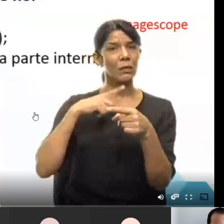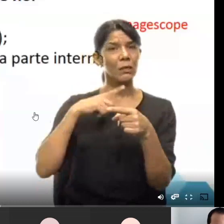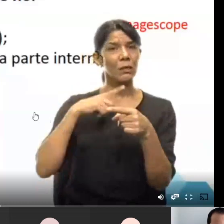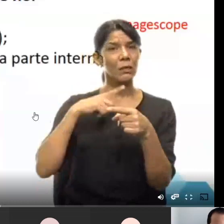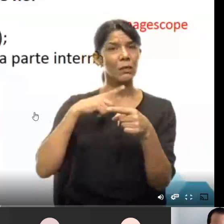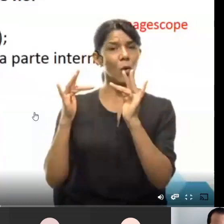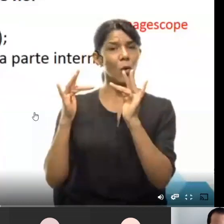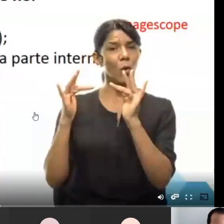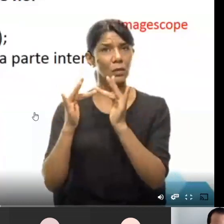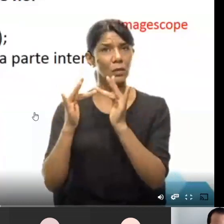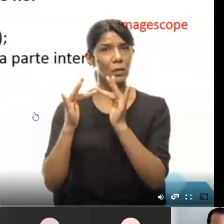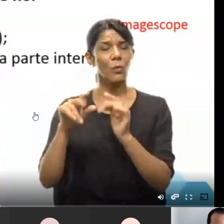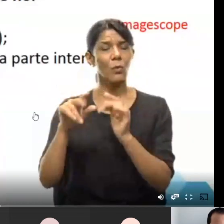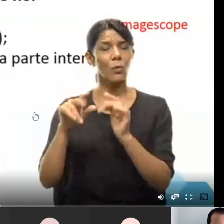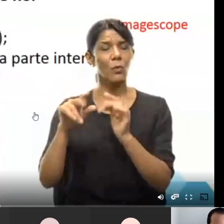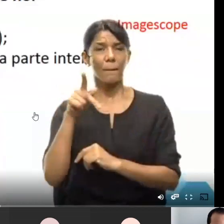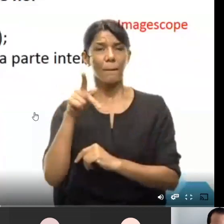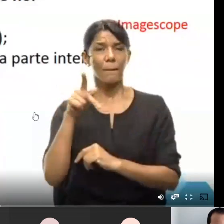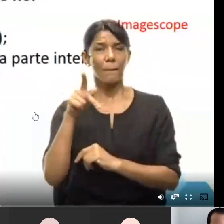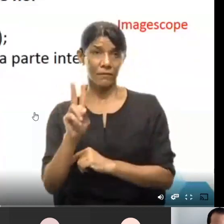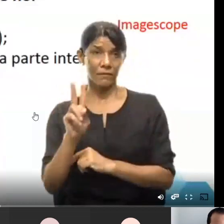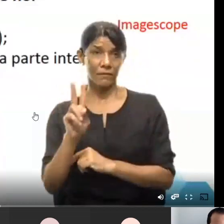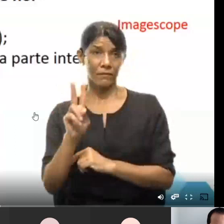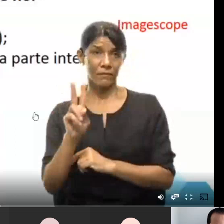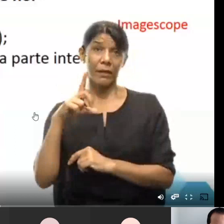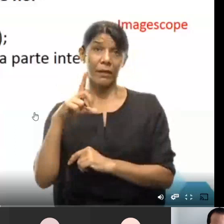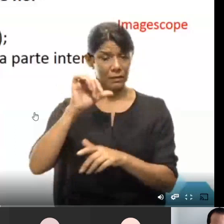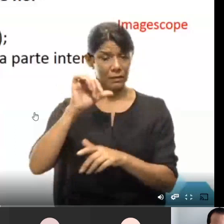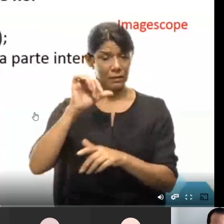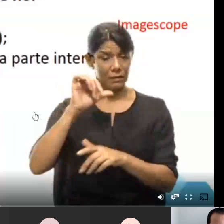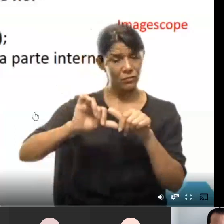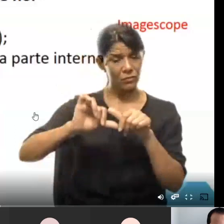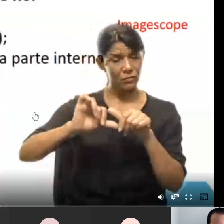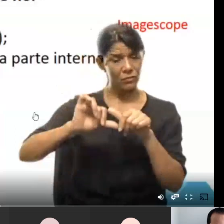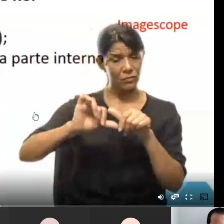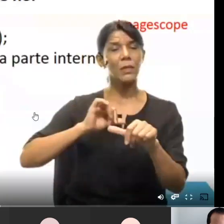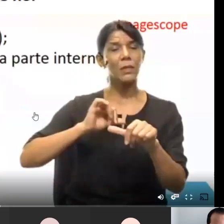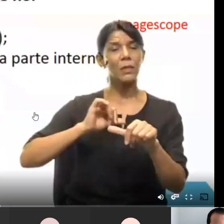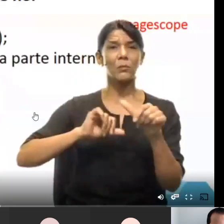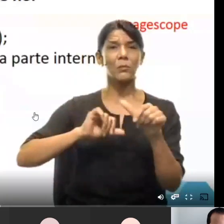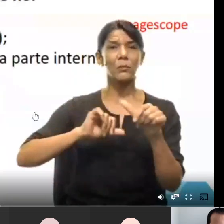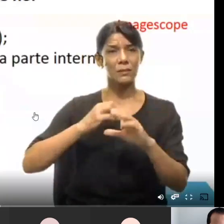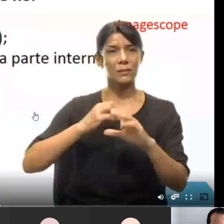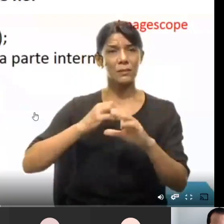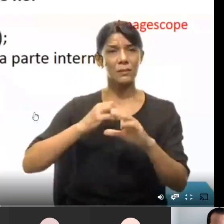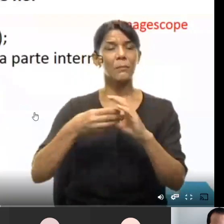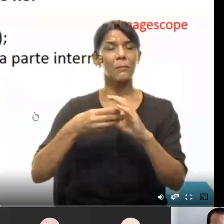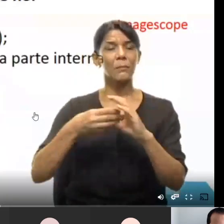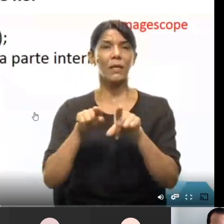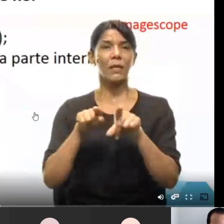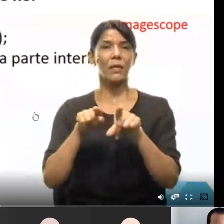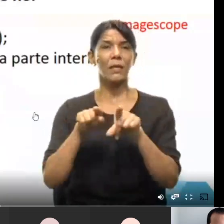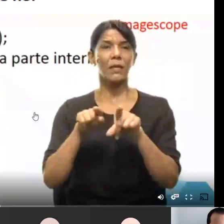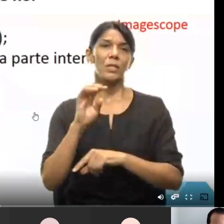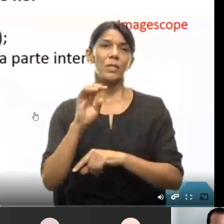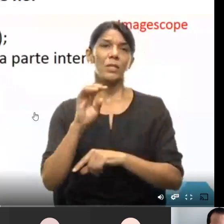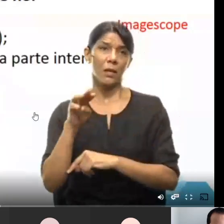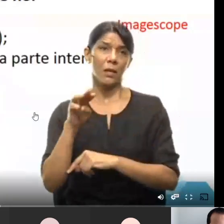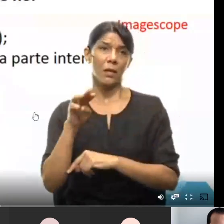contato com o HPV. Ele causa essa alteração citoplasmática, certo? Característica,